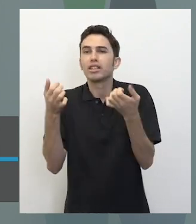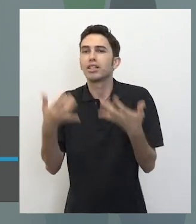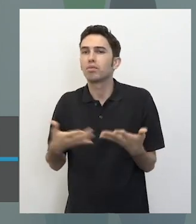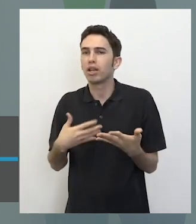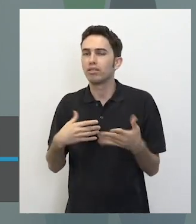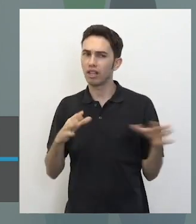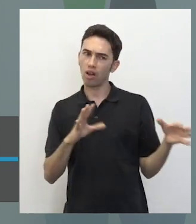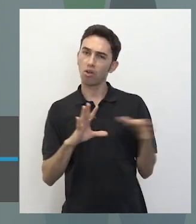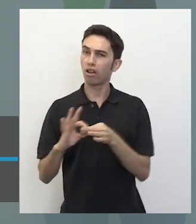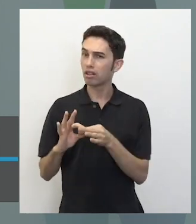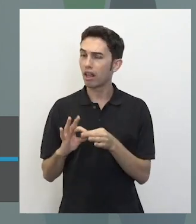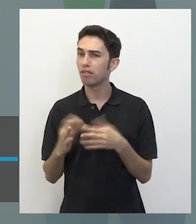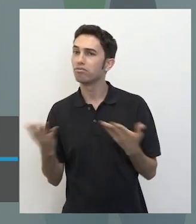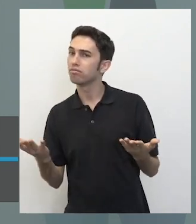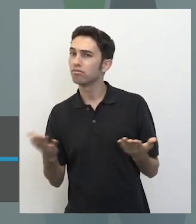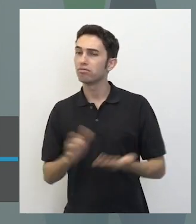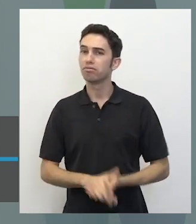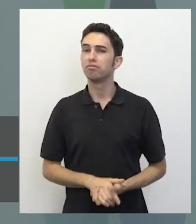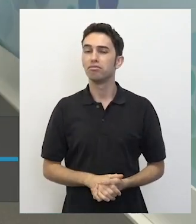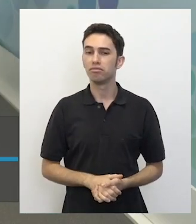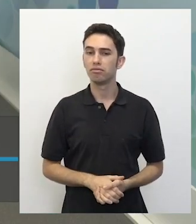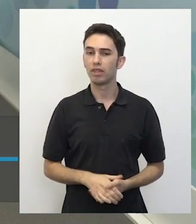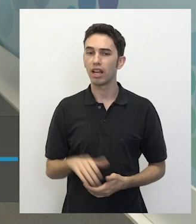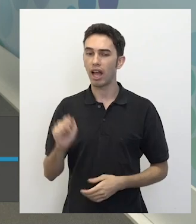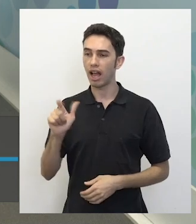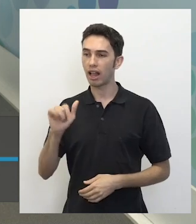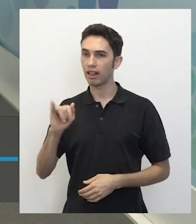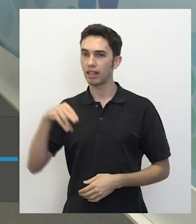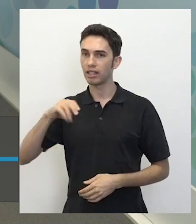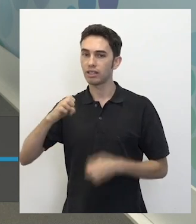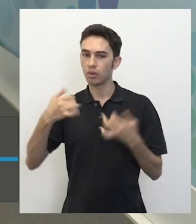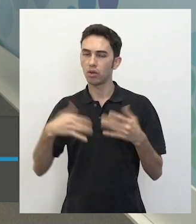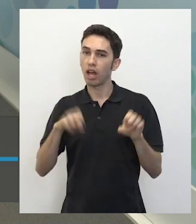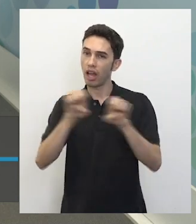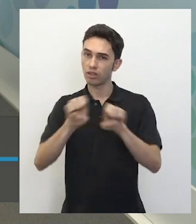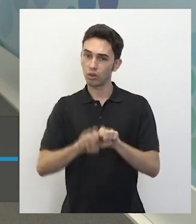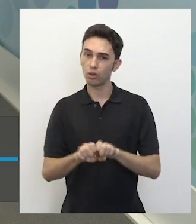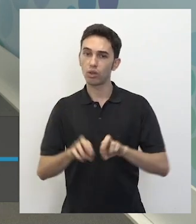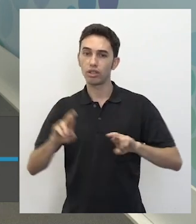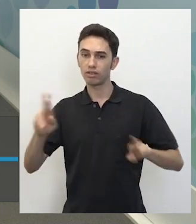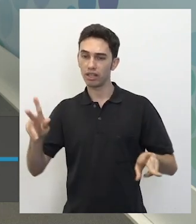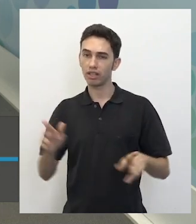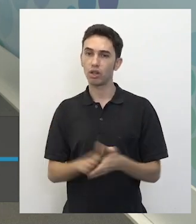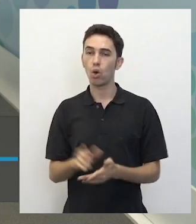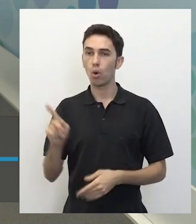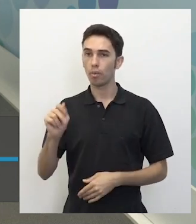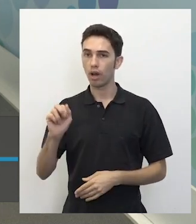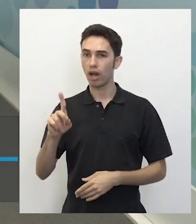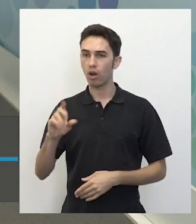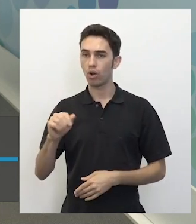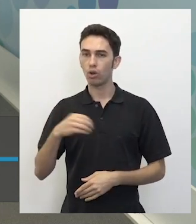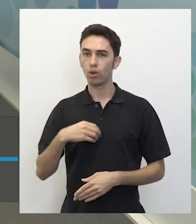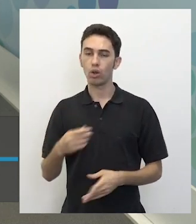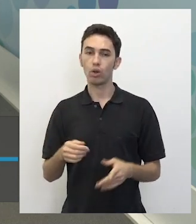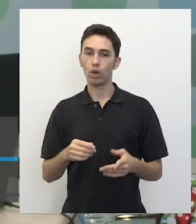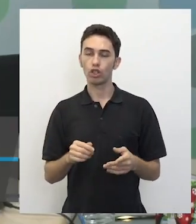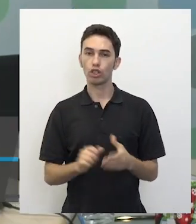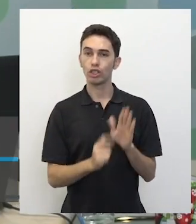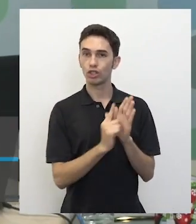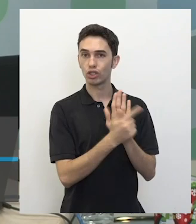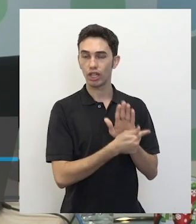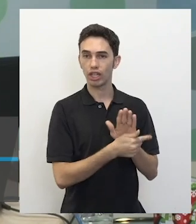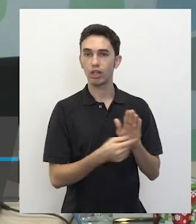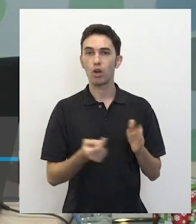está conectado ao outro? A Aline respondeu, muda a estrutura. O Paulo César, poema é o gênero, poesia